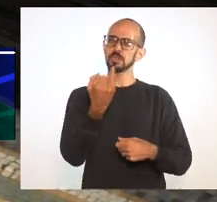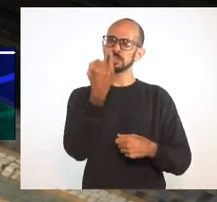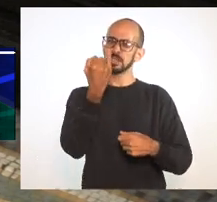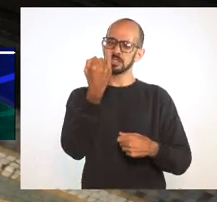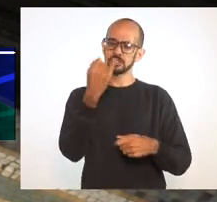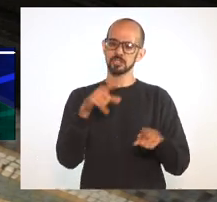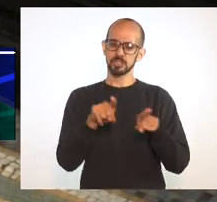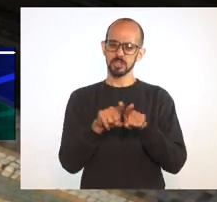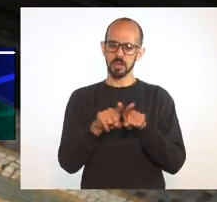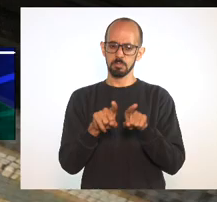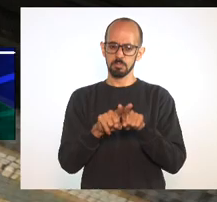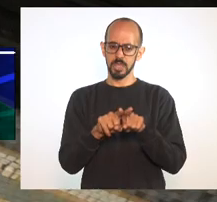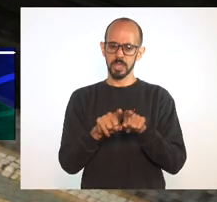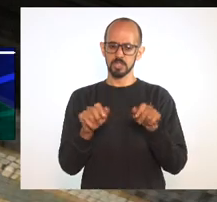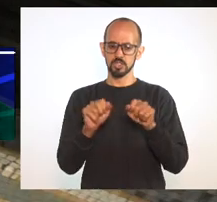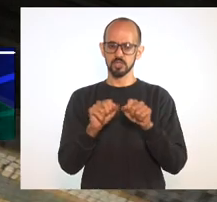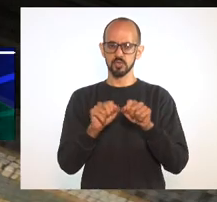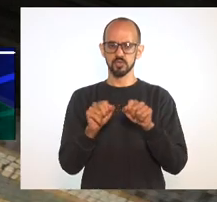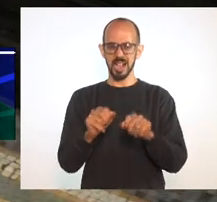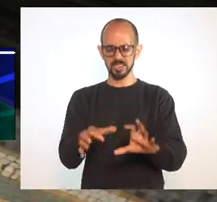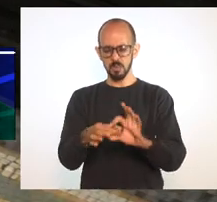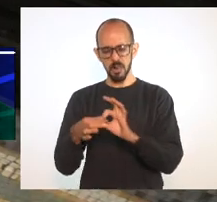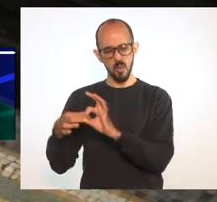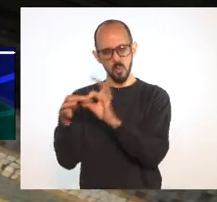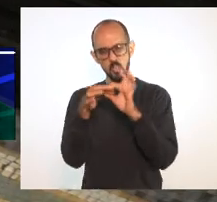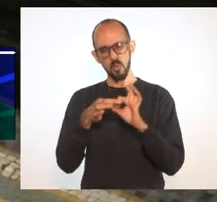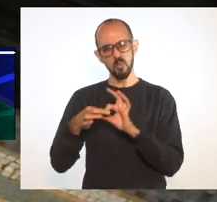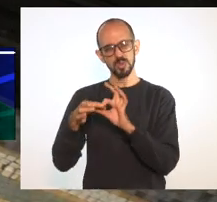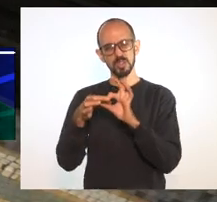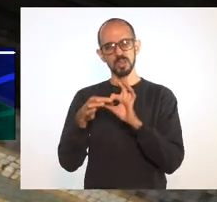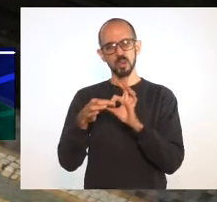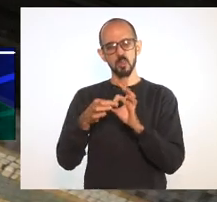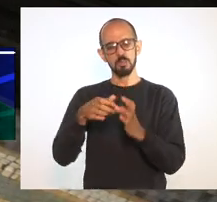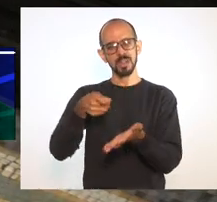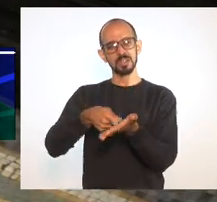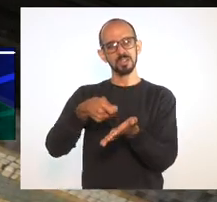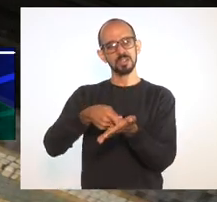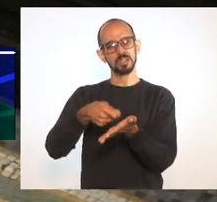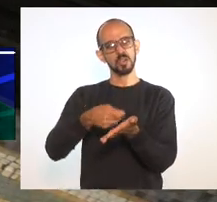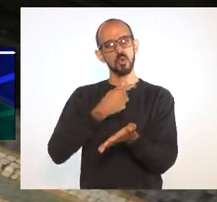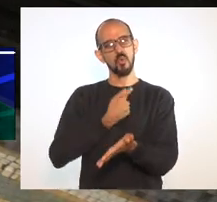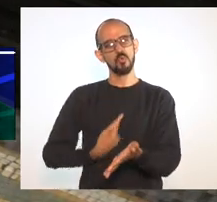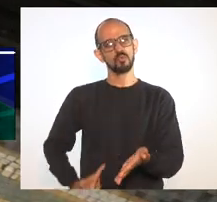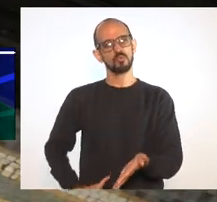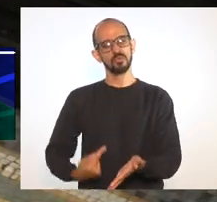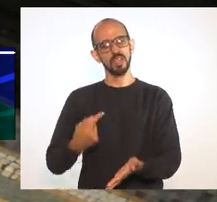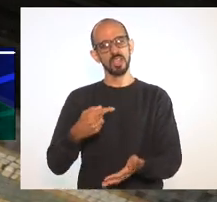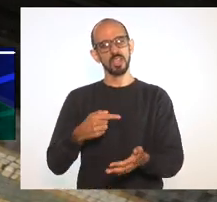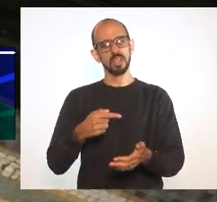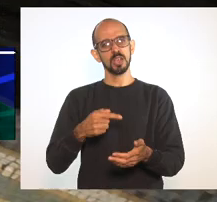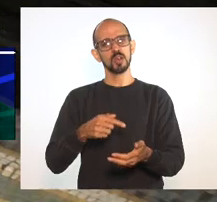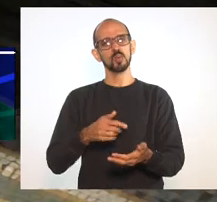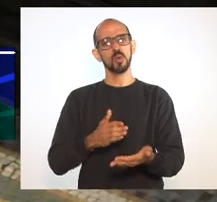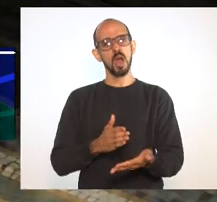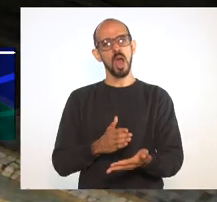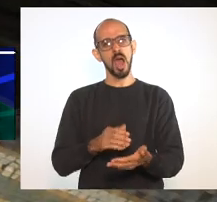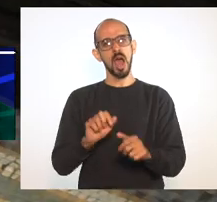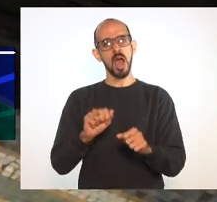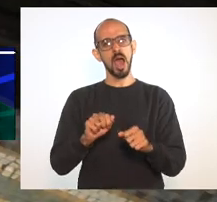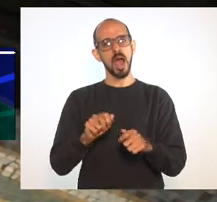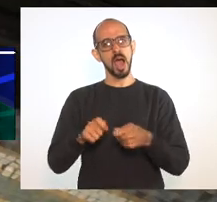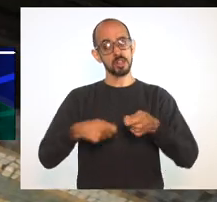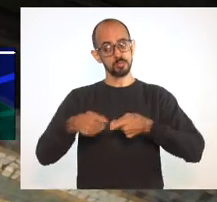aí uma corrente, um processo de cobrar do governo do Estado a regulamentação dessa